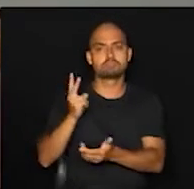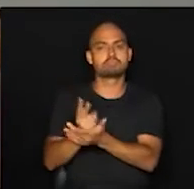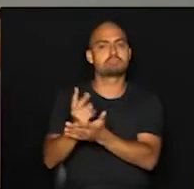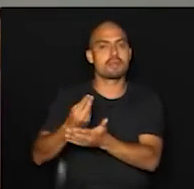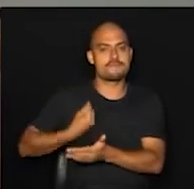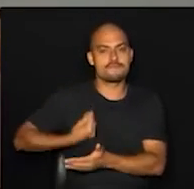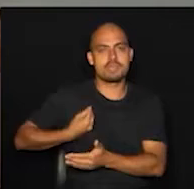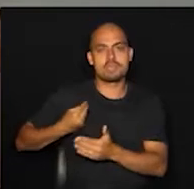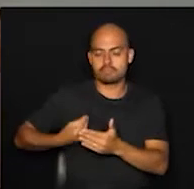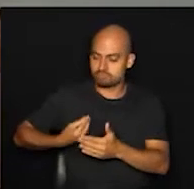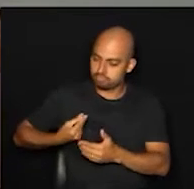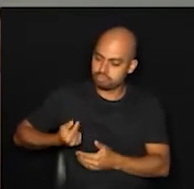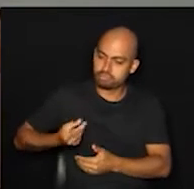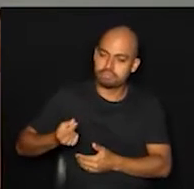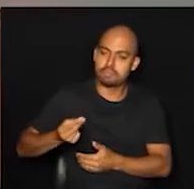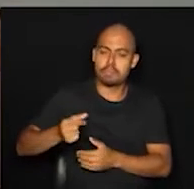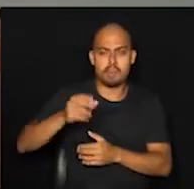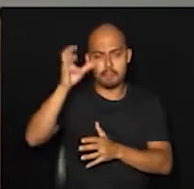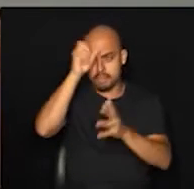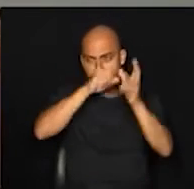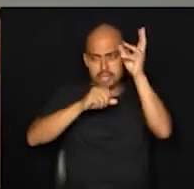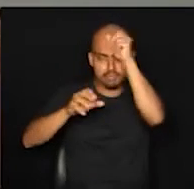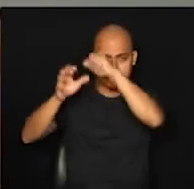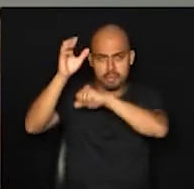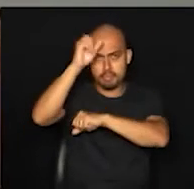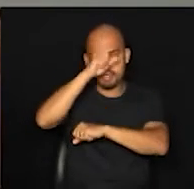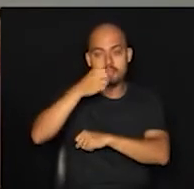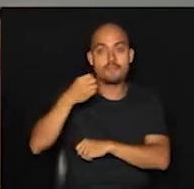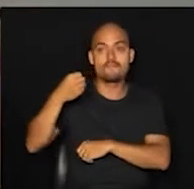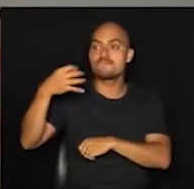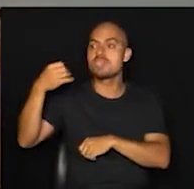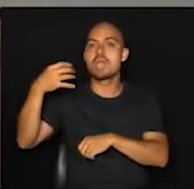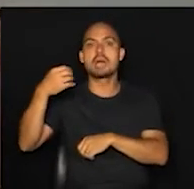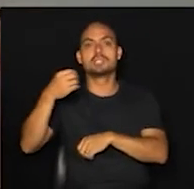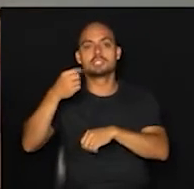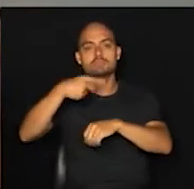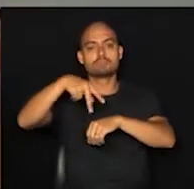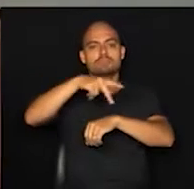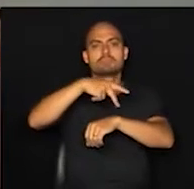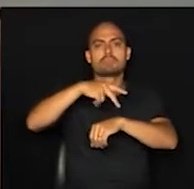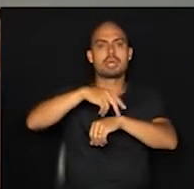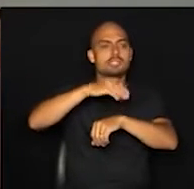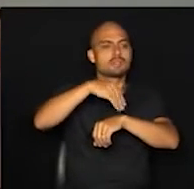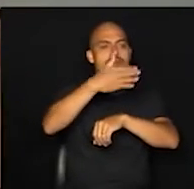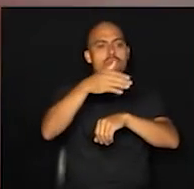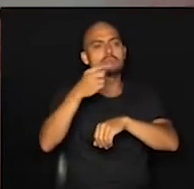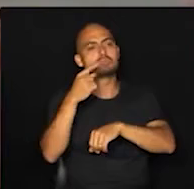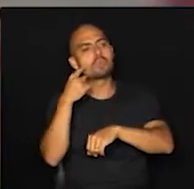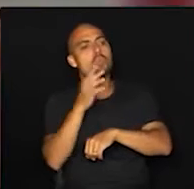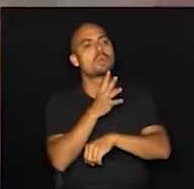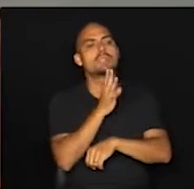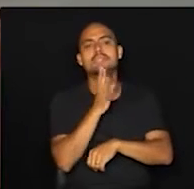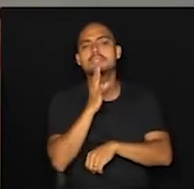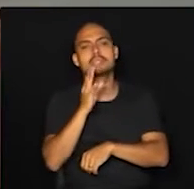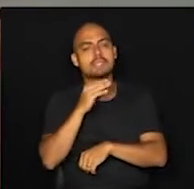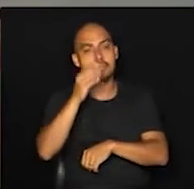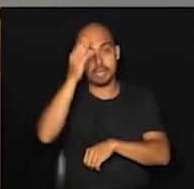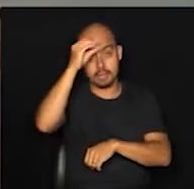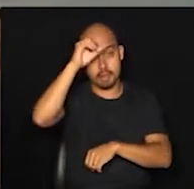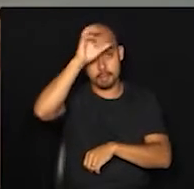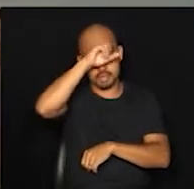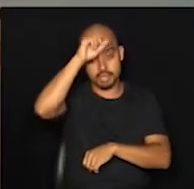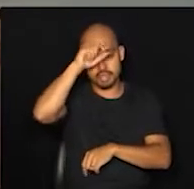As viagens dela para o exterior eram de instrução. Ela era igual ao pai, apaixonada por